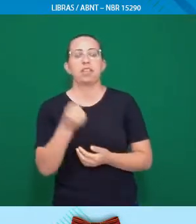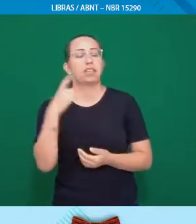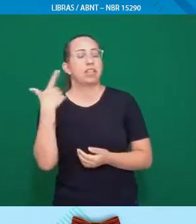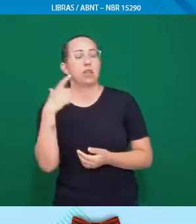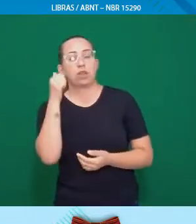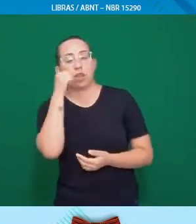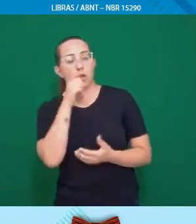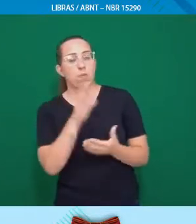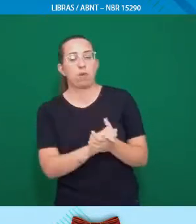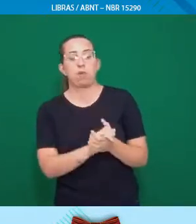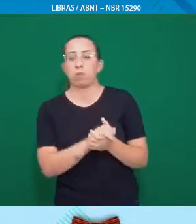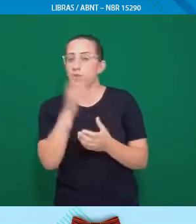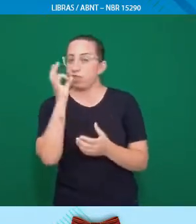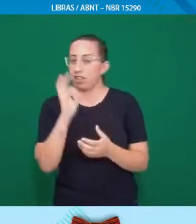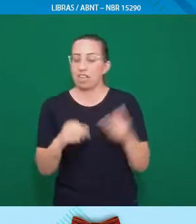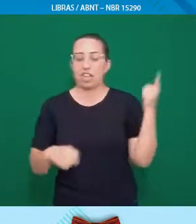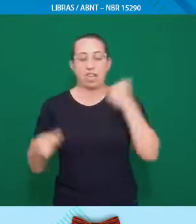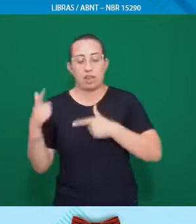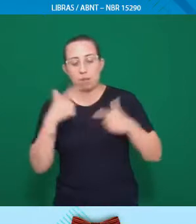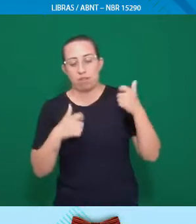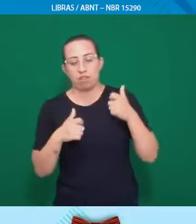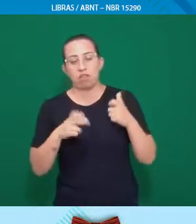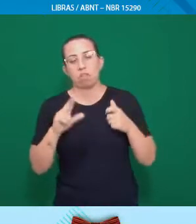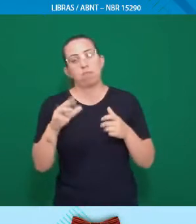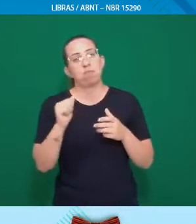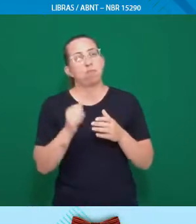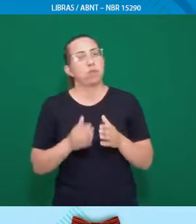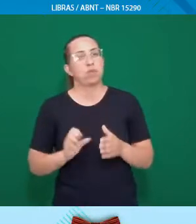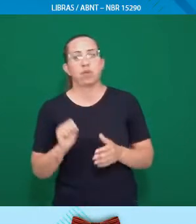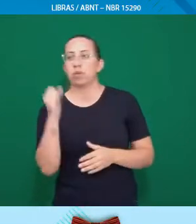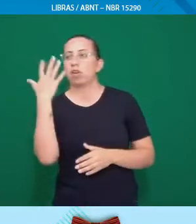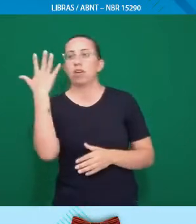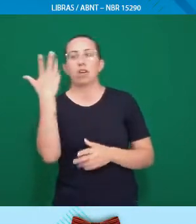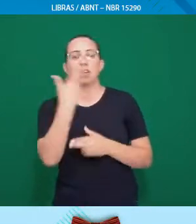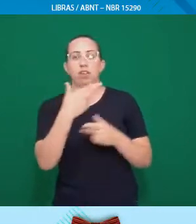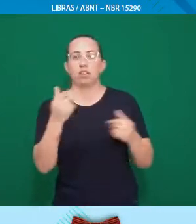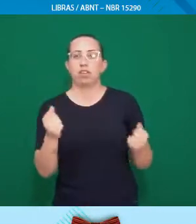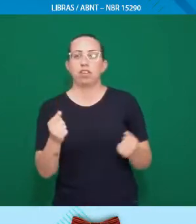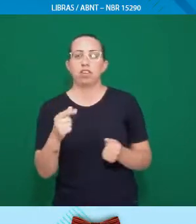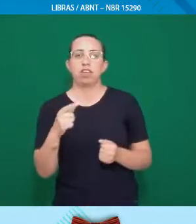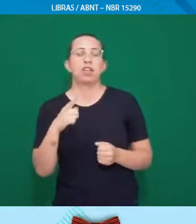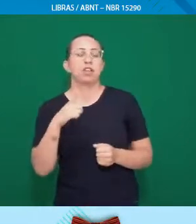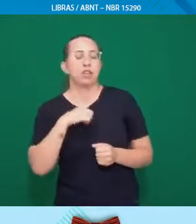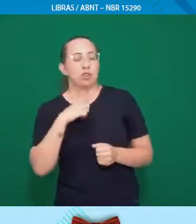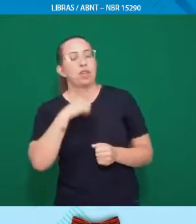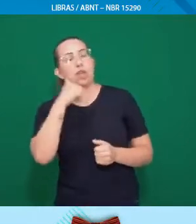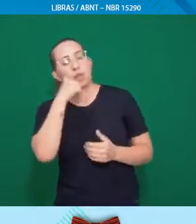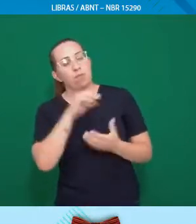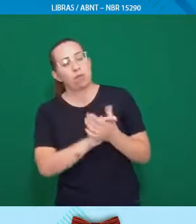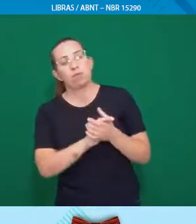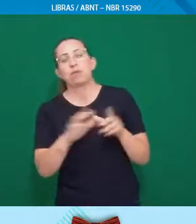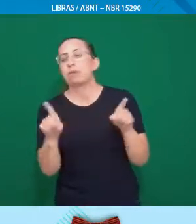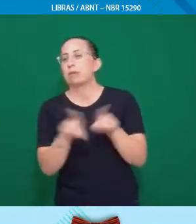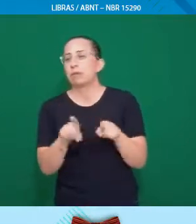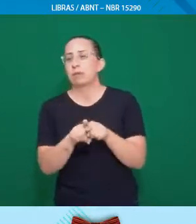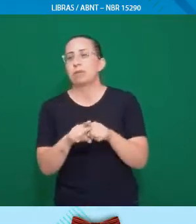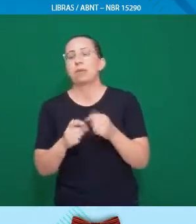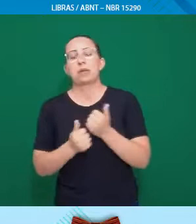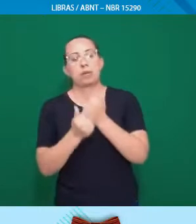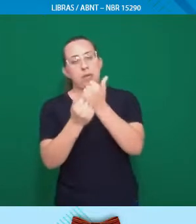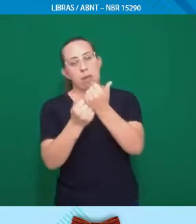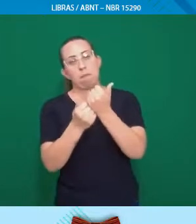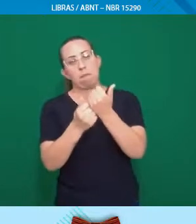não tiver uma esposa que seja guerreira junto com a gente negócio não anda a gente sabe disso eu vivo isso em casa todos os dias e a gente sabe da importância